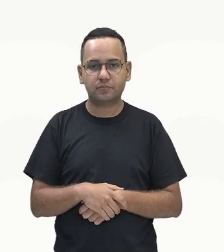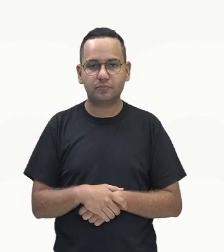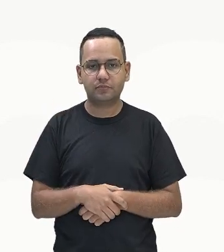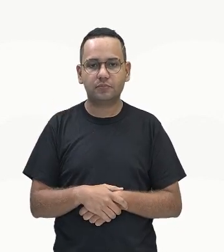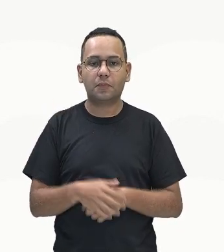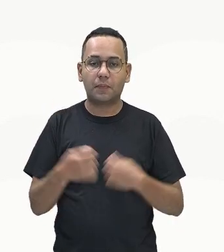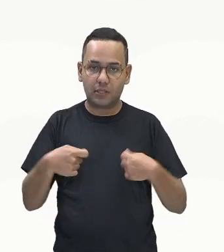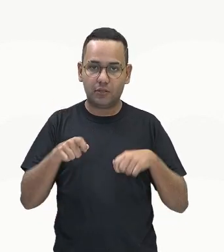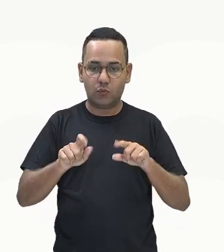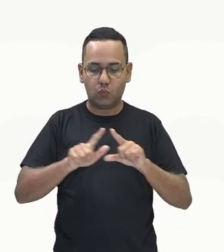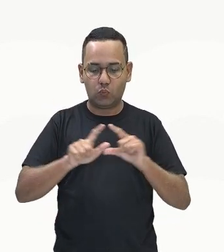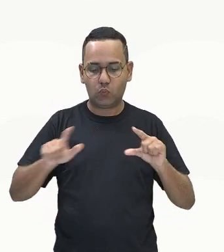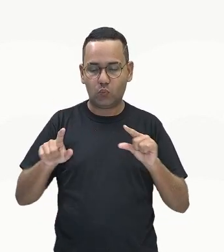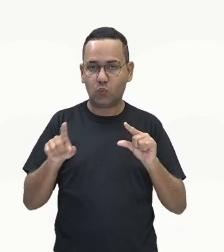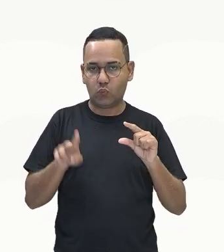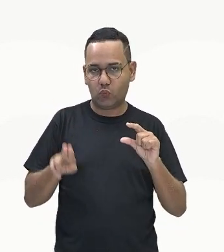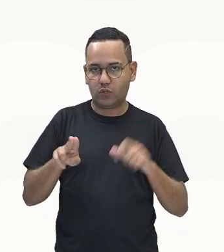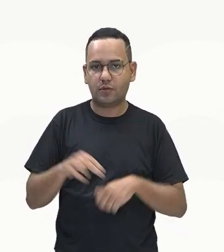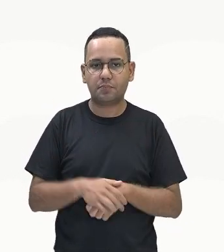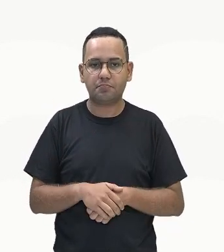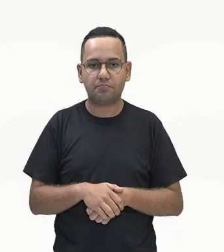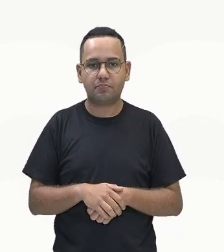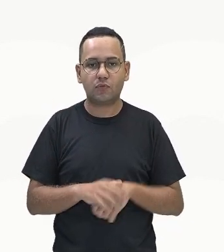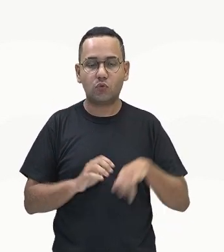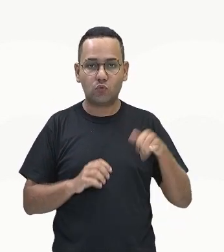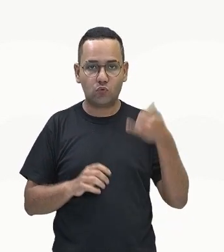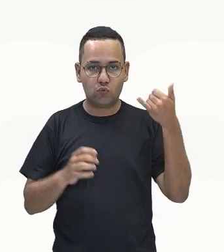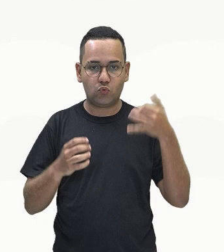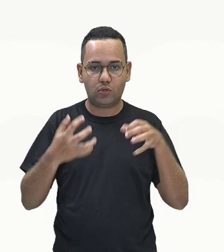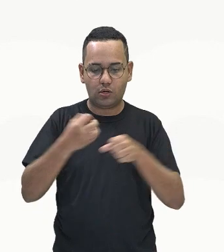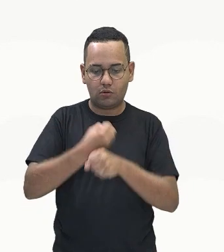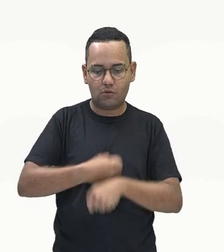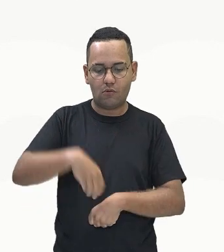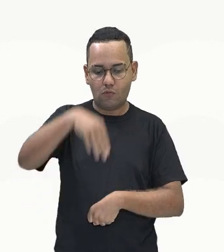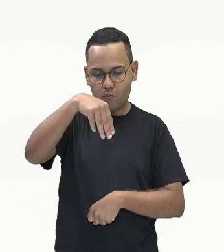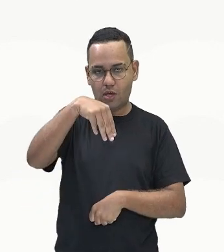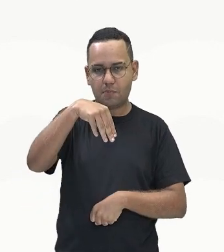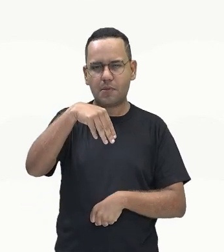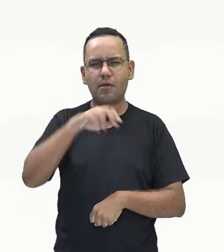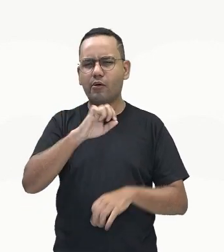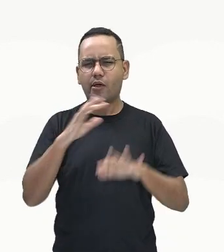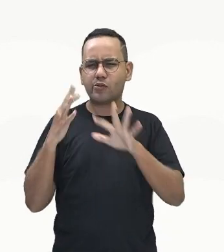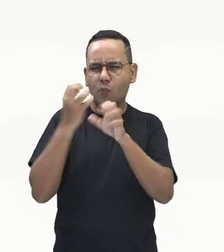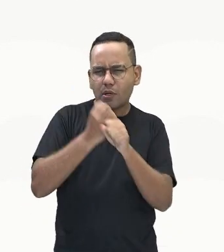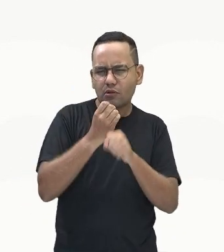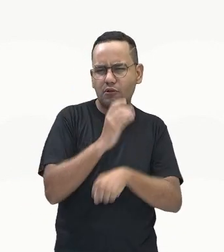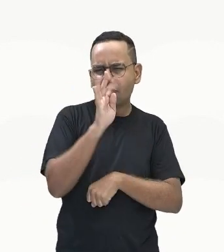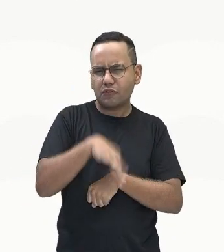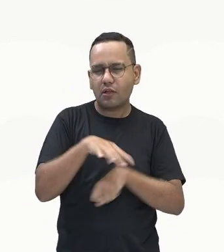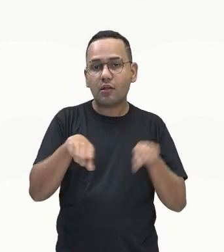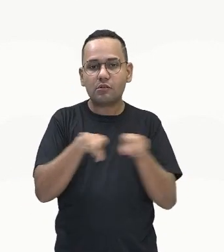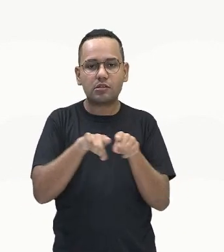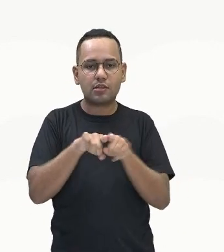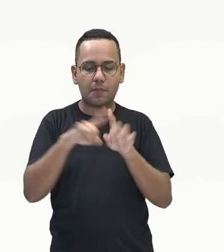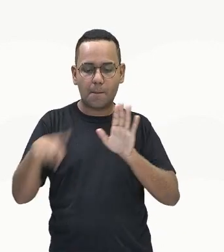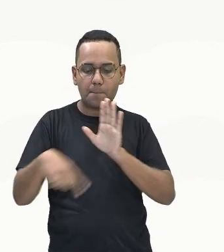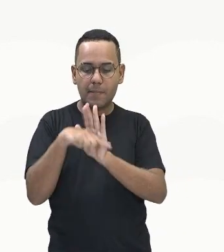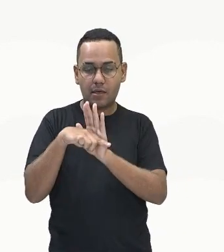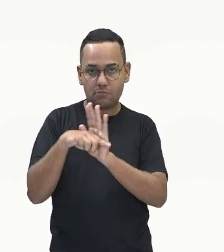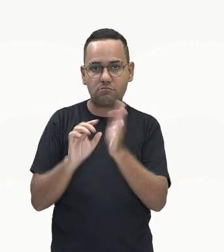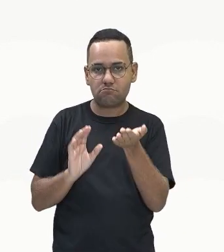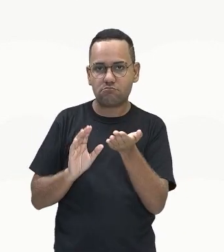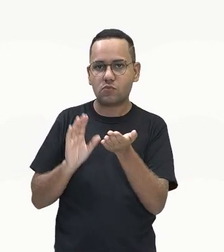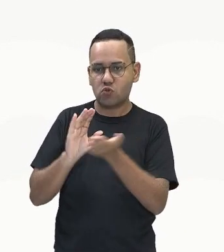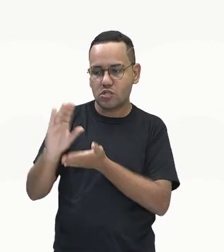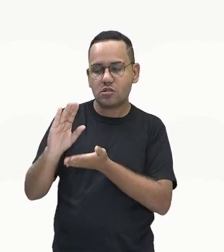essa subtração, né? O montante menos o capital, lembrando que esse capital é o dinheiro que foi inicialmente